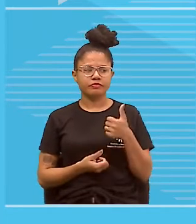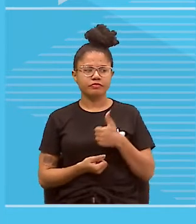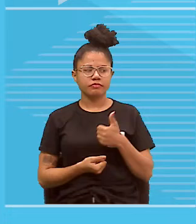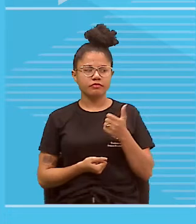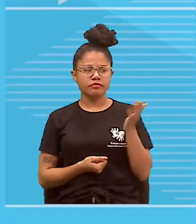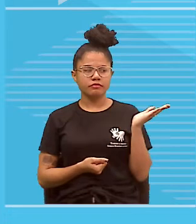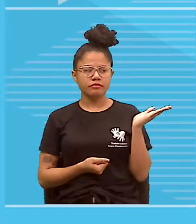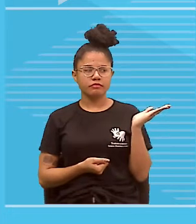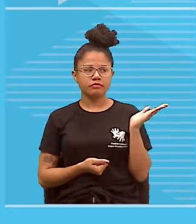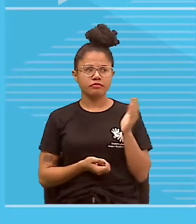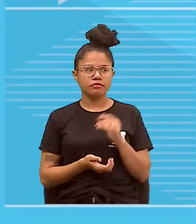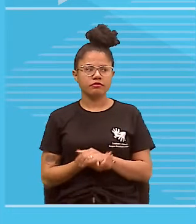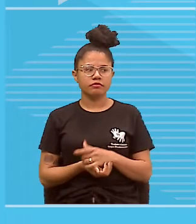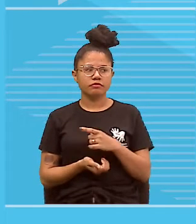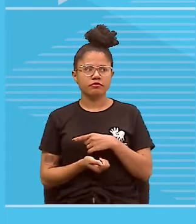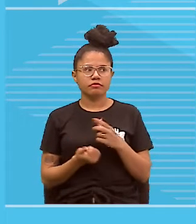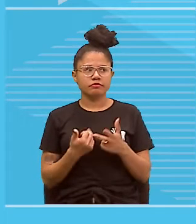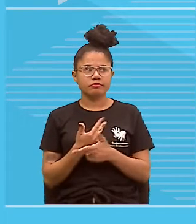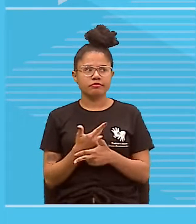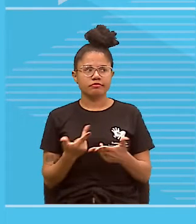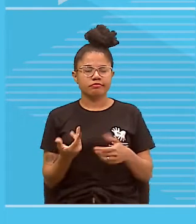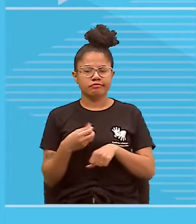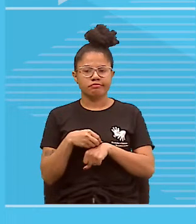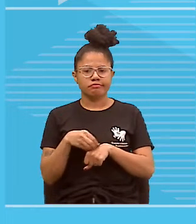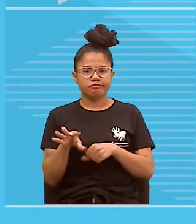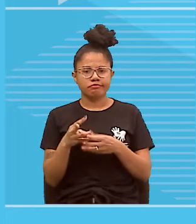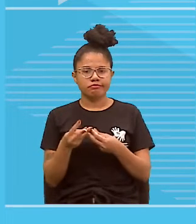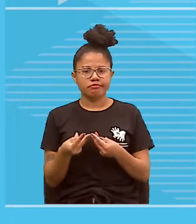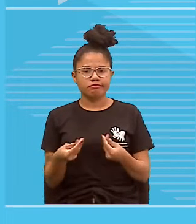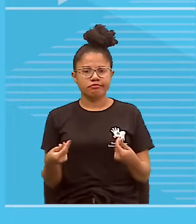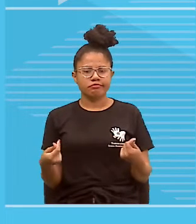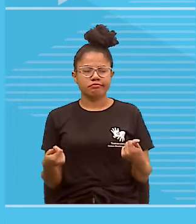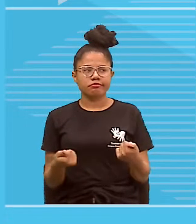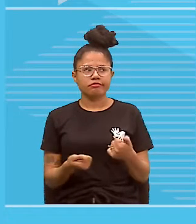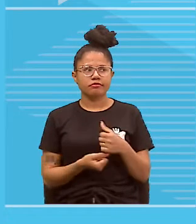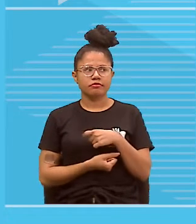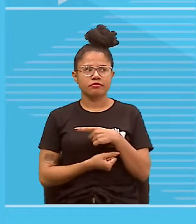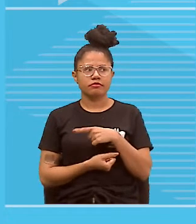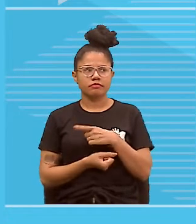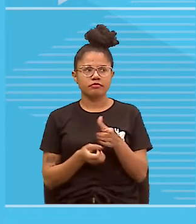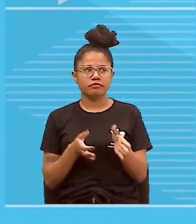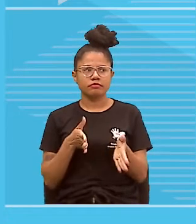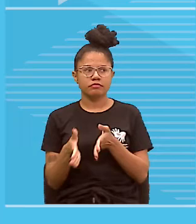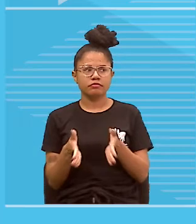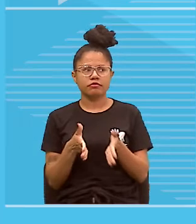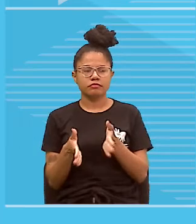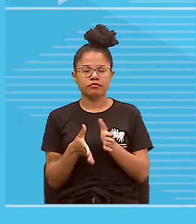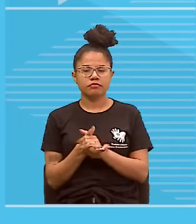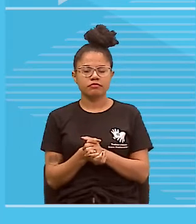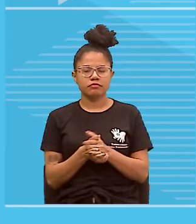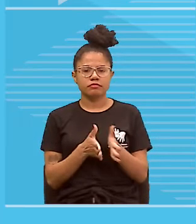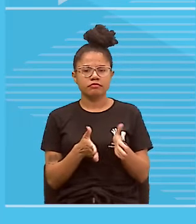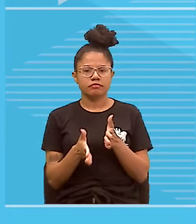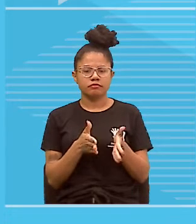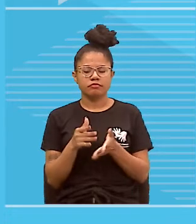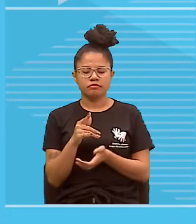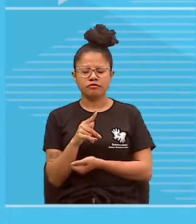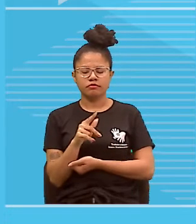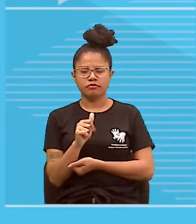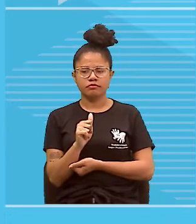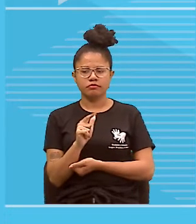lá os trilobitas tem muito fóssil de trilobita né tudo isso no período ou desculpa não era